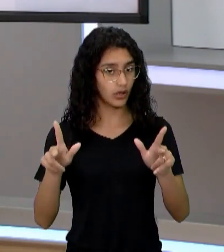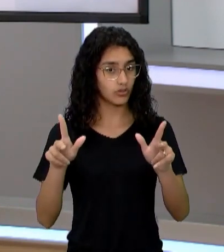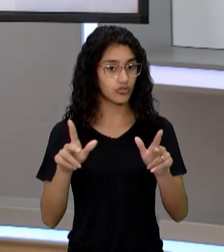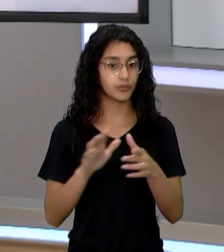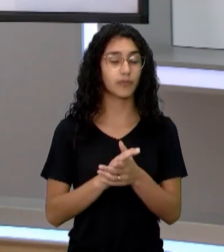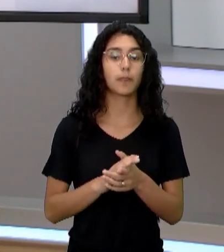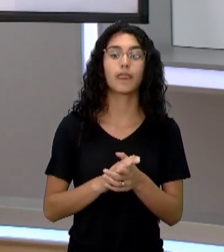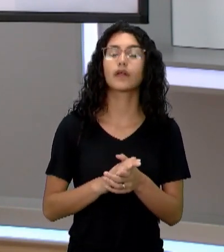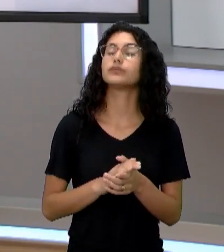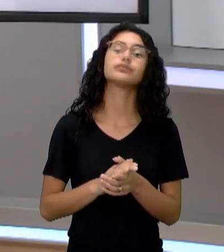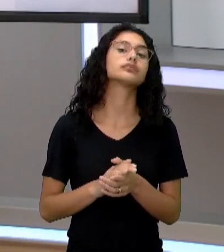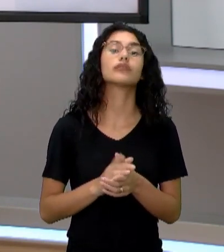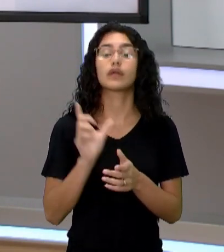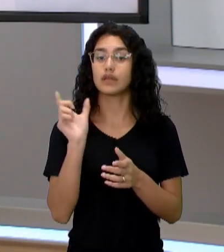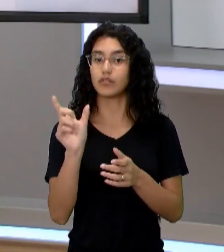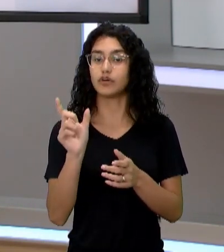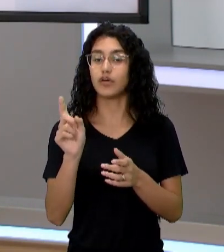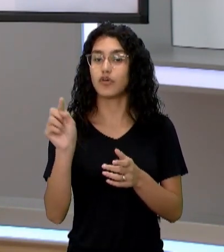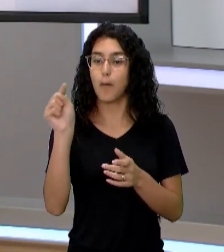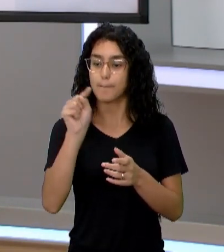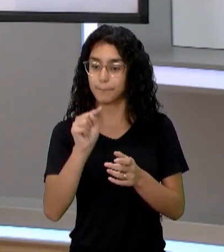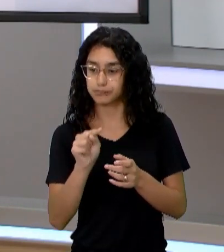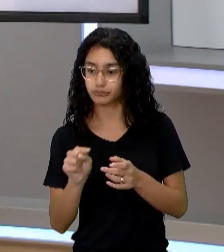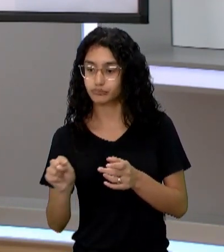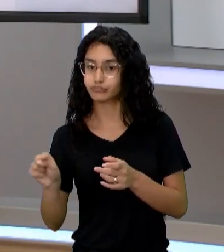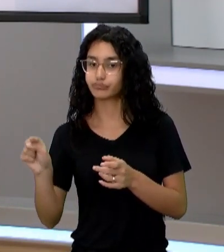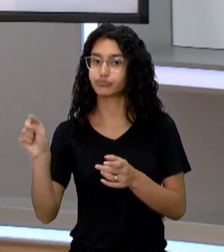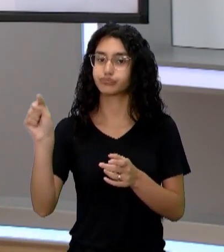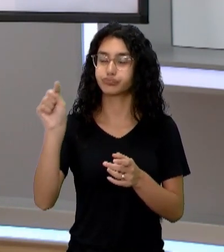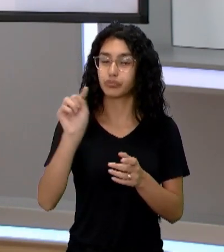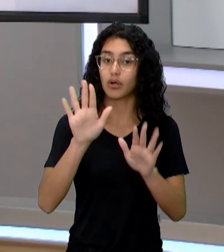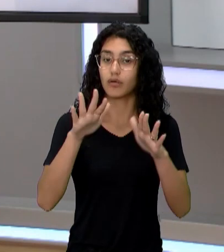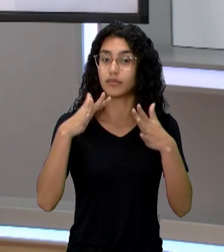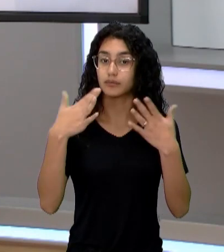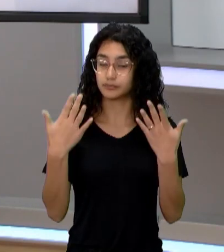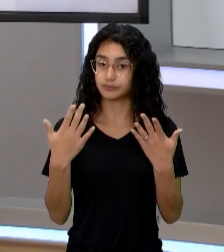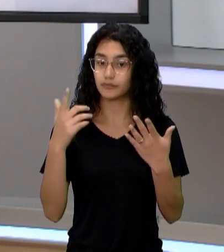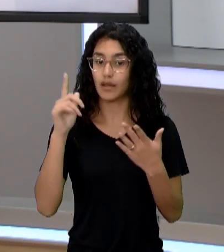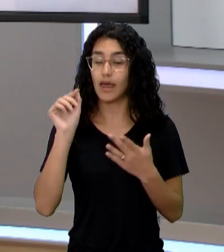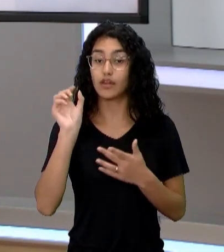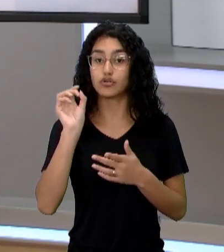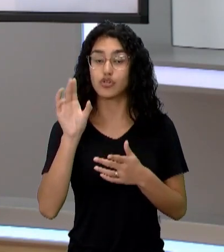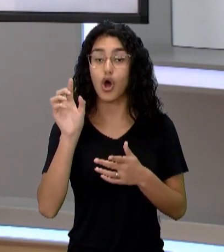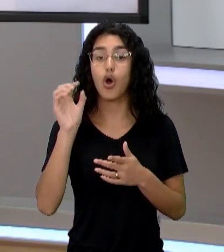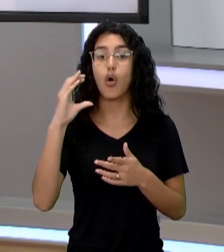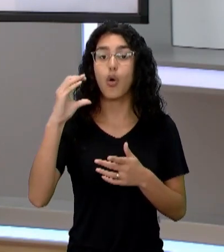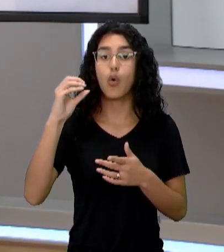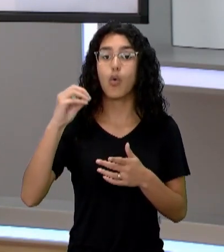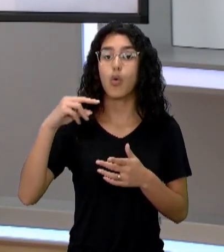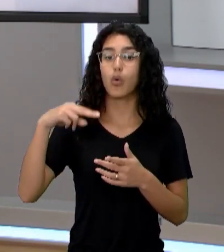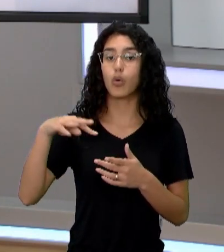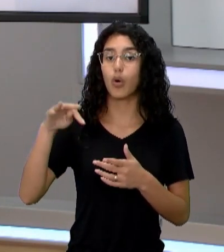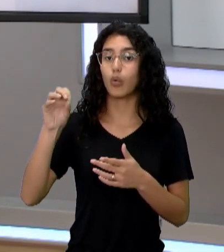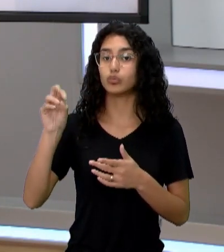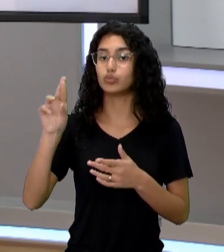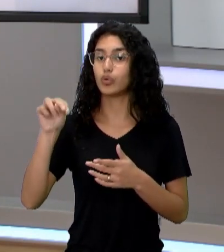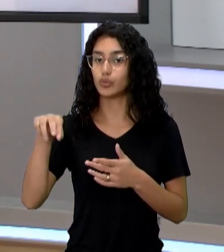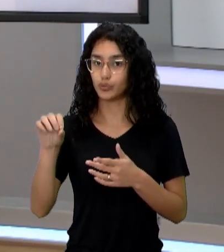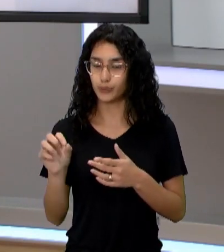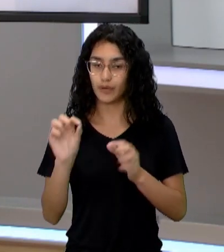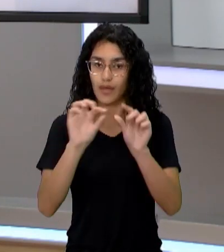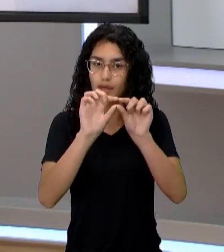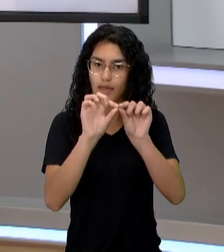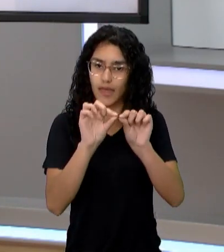Circunferência faz a vez de perímetro, ou seja, a circunferência é apenas o contorno, é a linha,